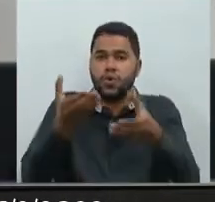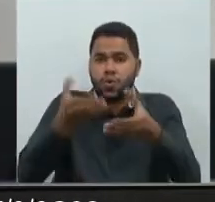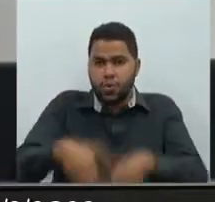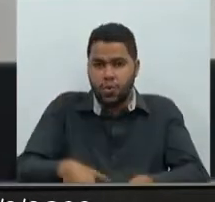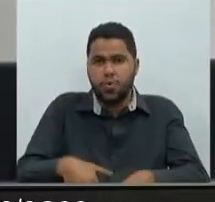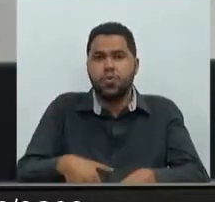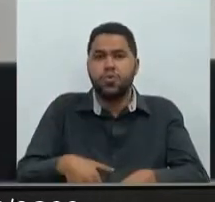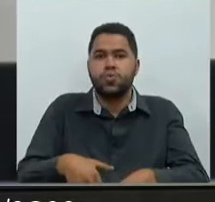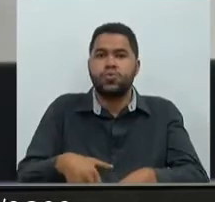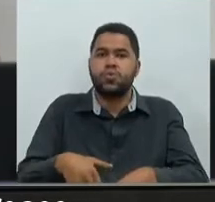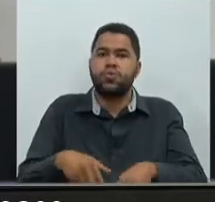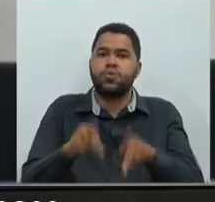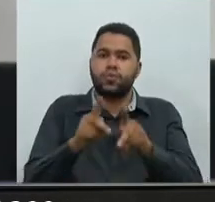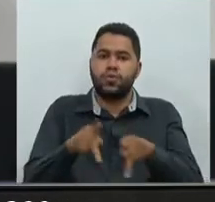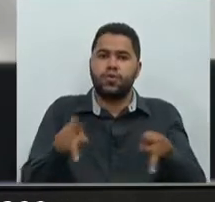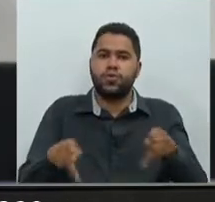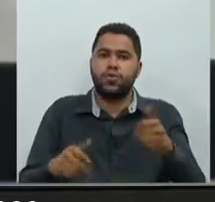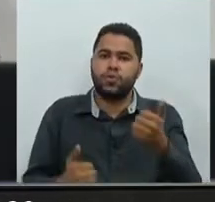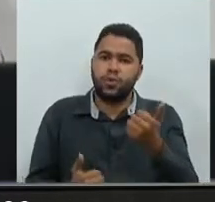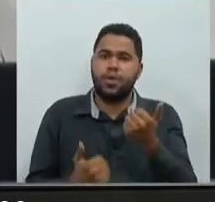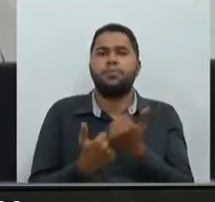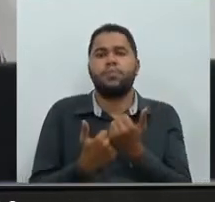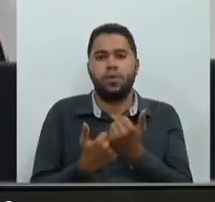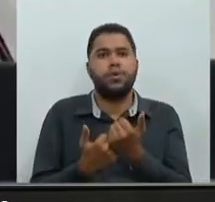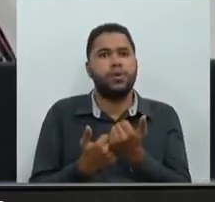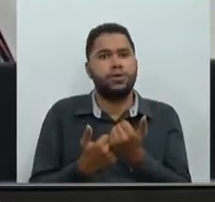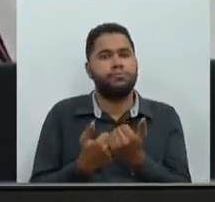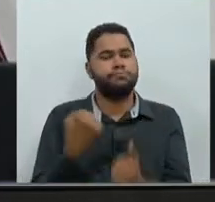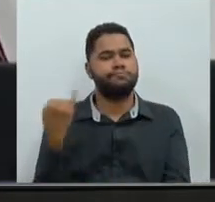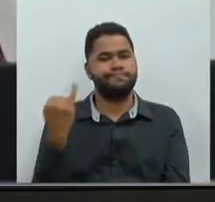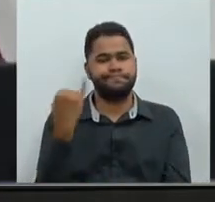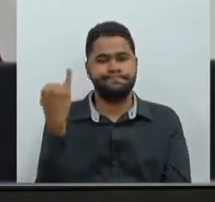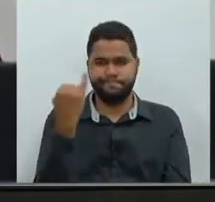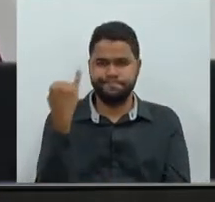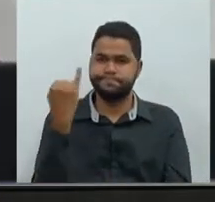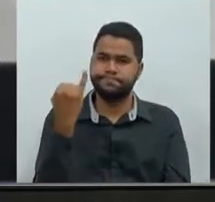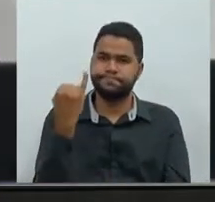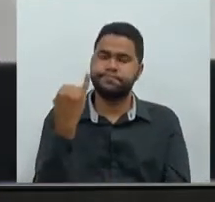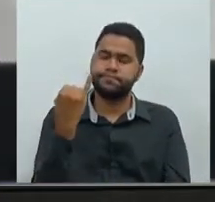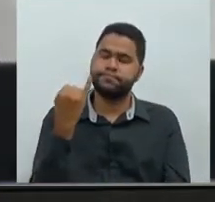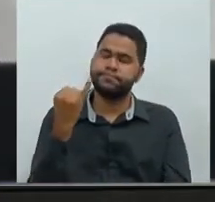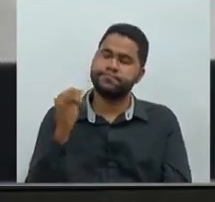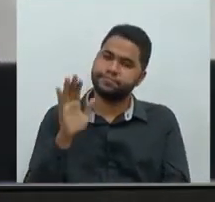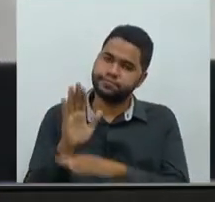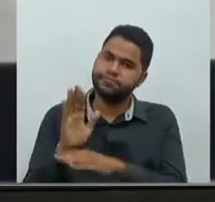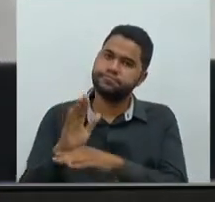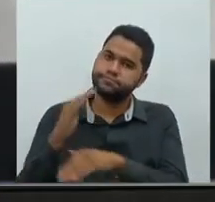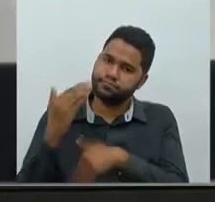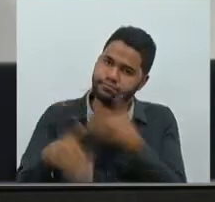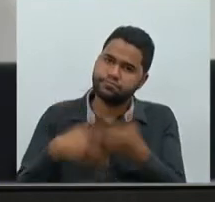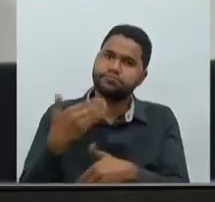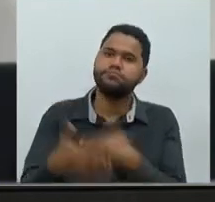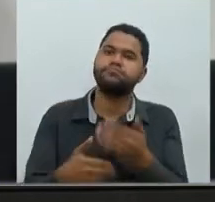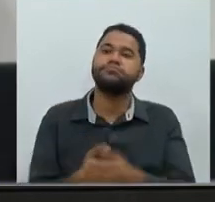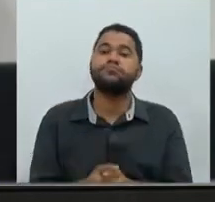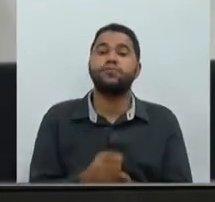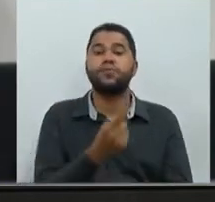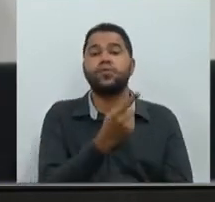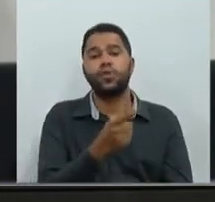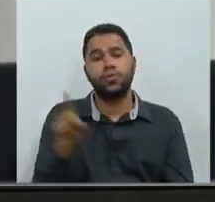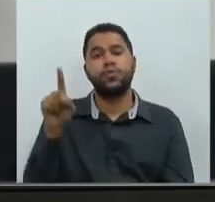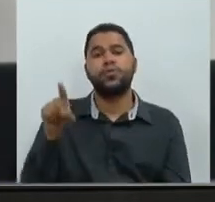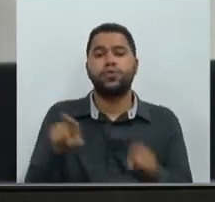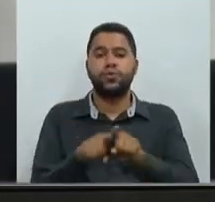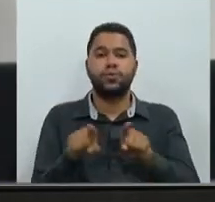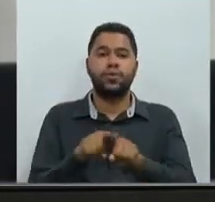público para os nossos professores de apoio, que é uma demanda importante e que vai fortalecer o ensino aí. E, por último, também,